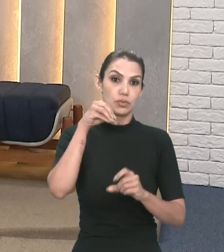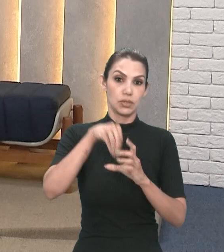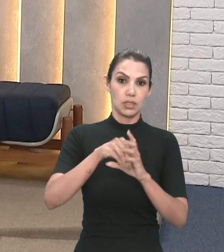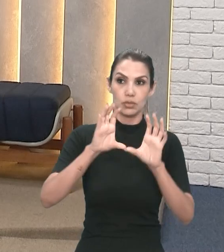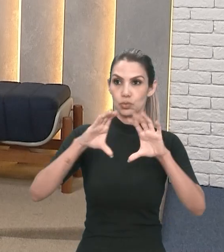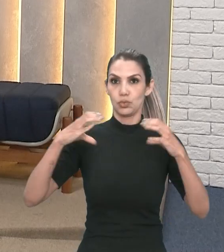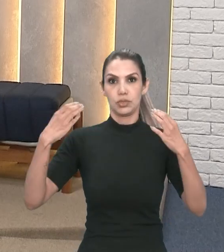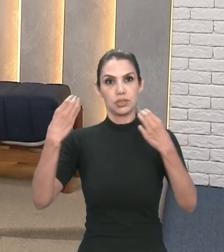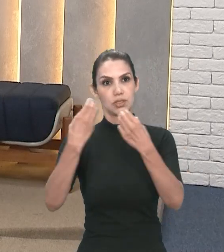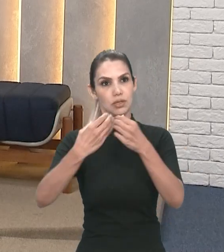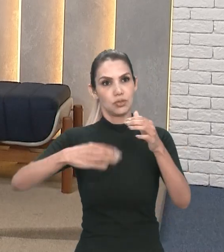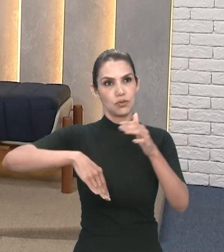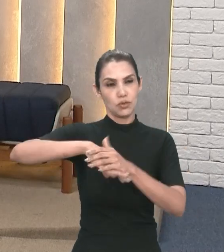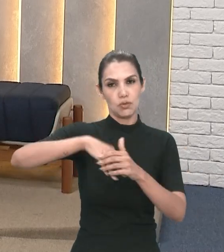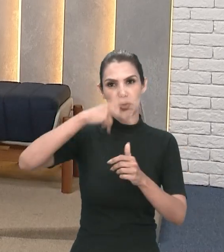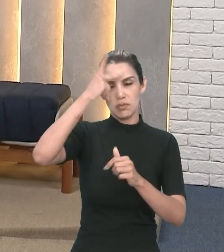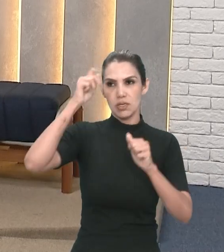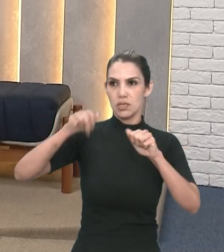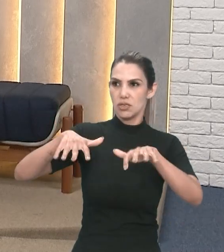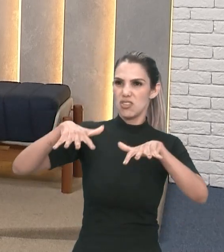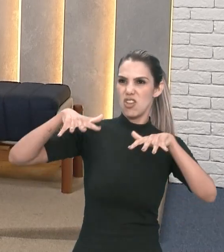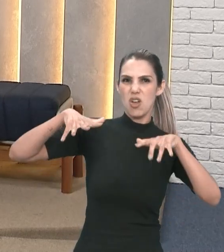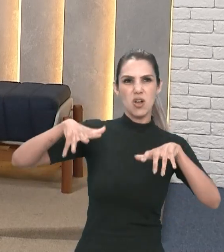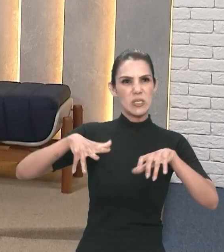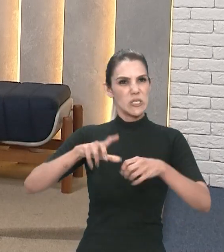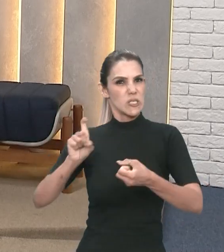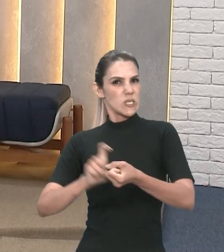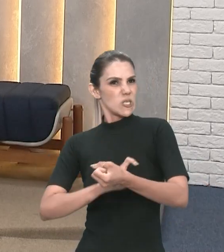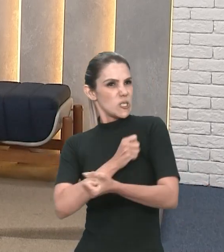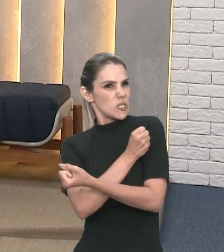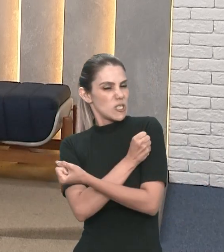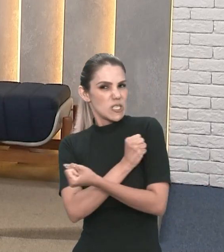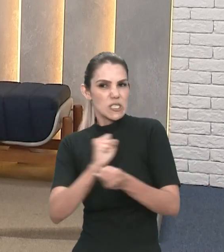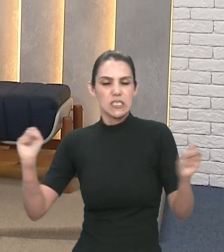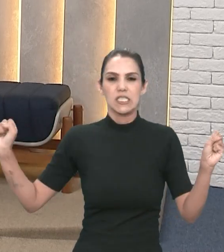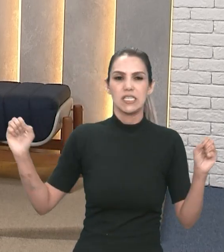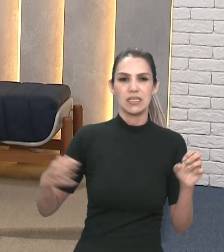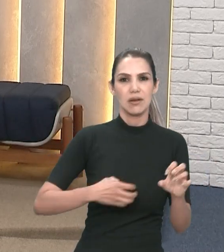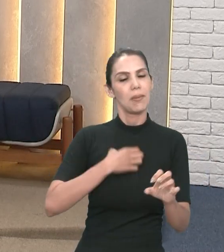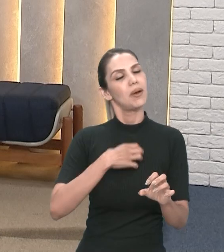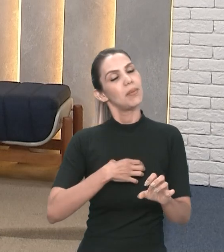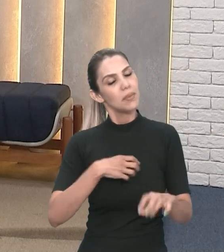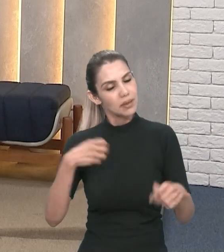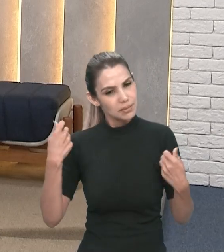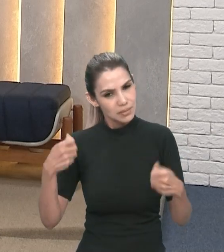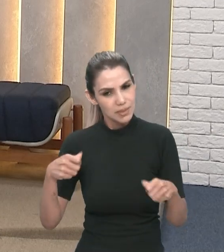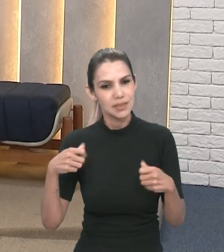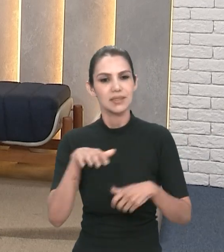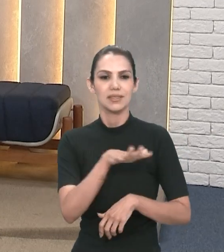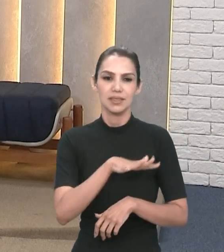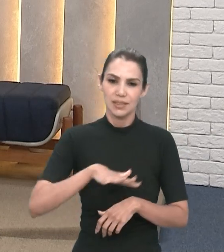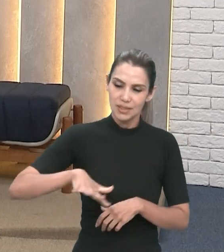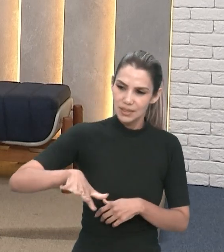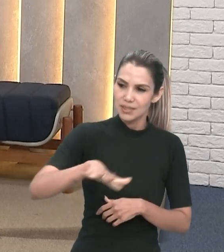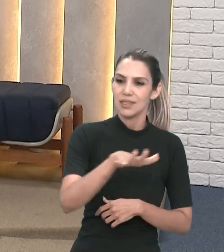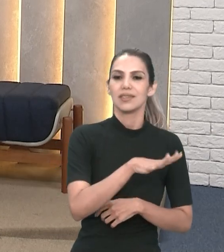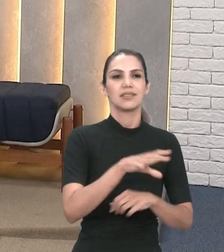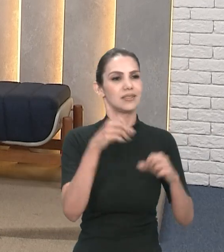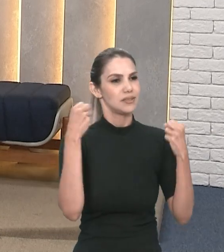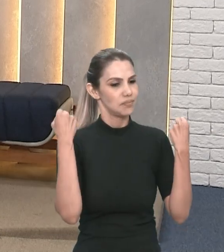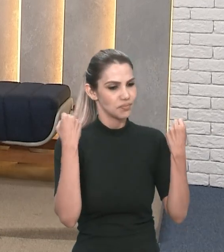eufóricas e até agressivas, né? Muito. Então, dentro dessa área da saúde mental, o esporte, o jogo, o controle das